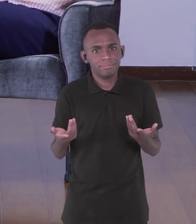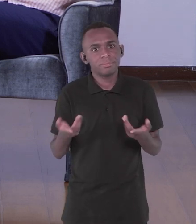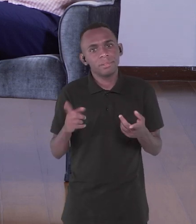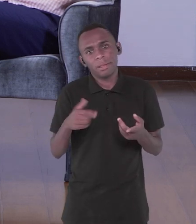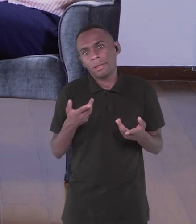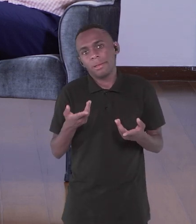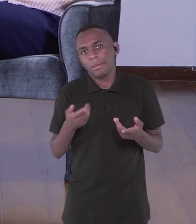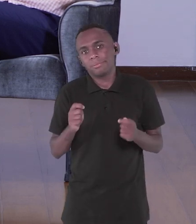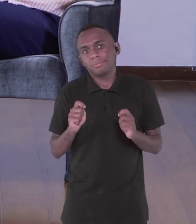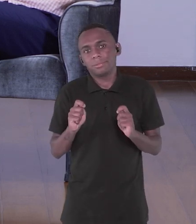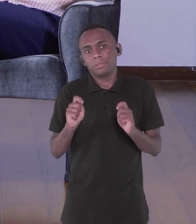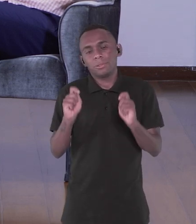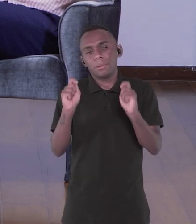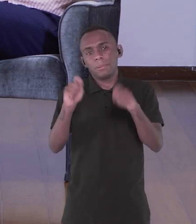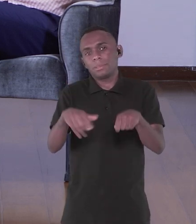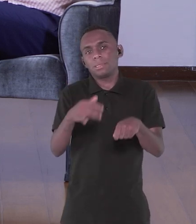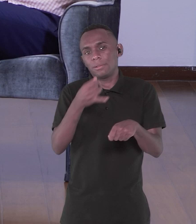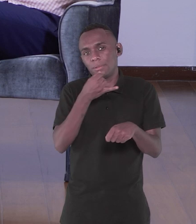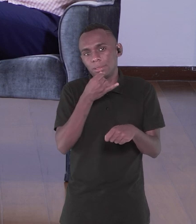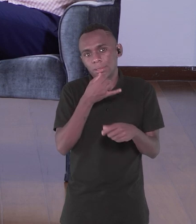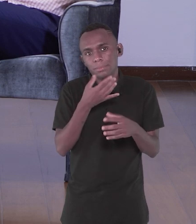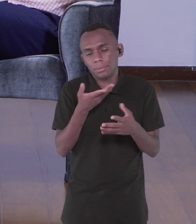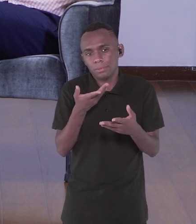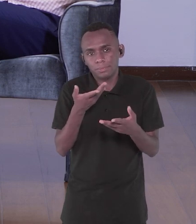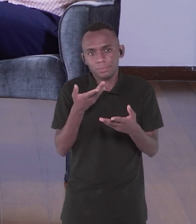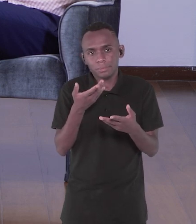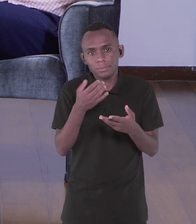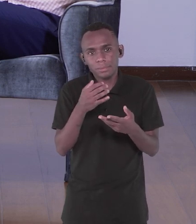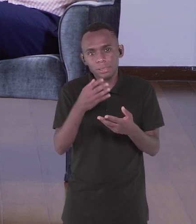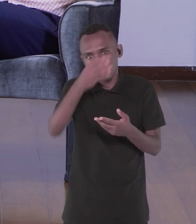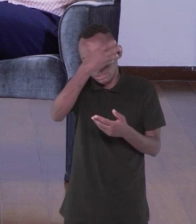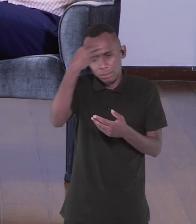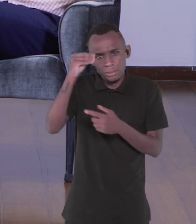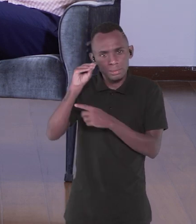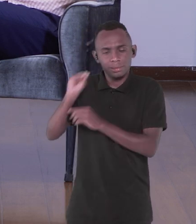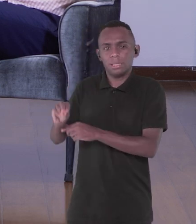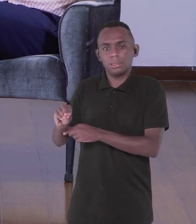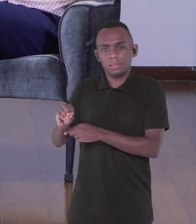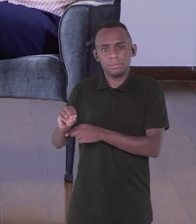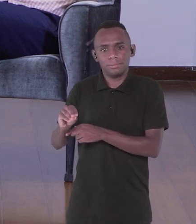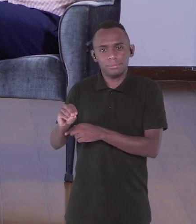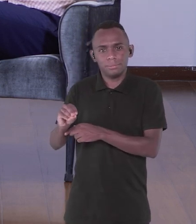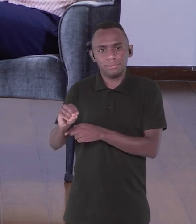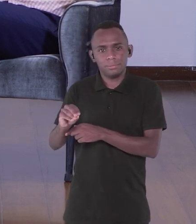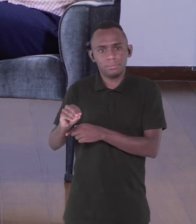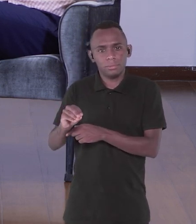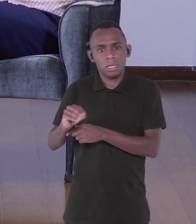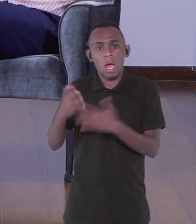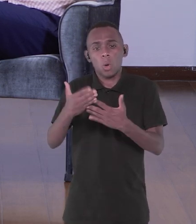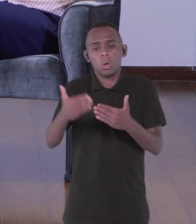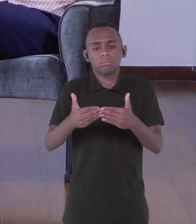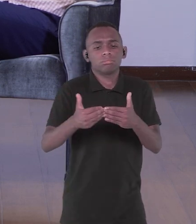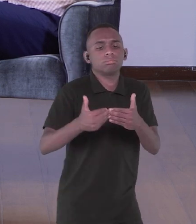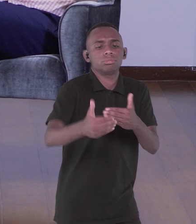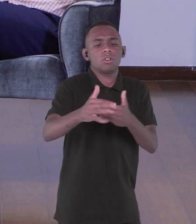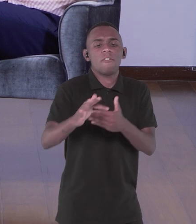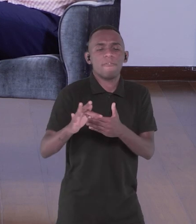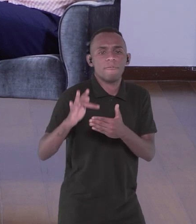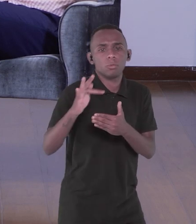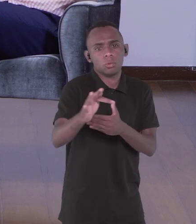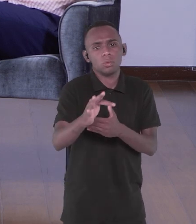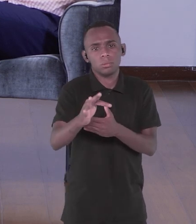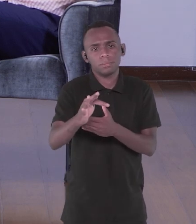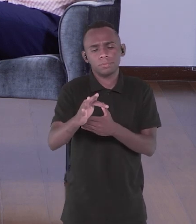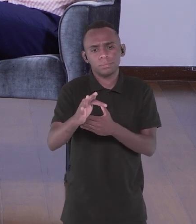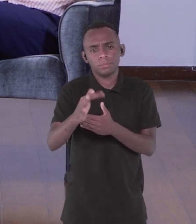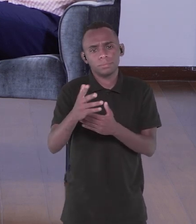enfim, não dá para você simplesmente colocar uma pedra nesse processo todo e falar, vou olhar para frente, vou olhar para o futuro.